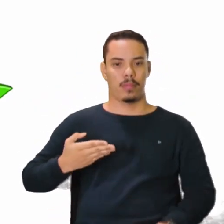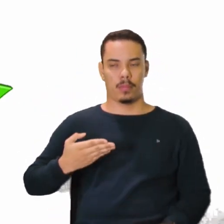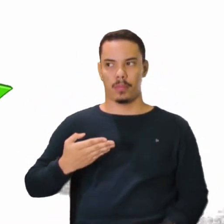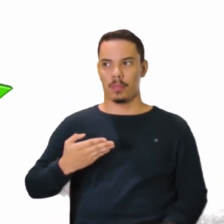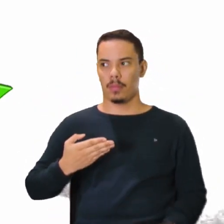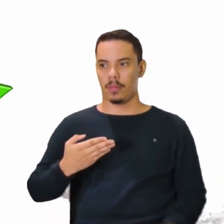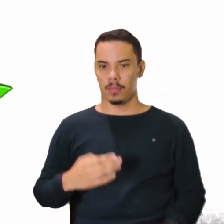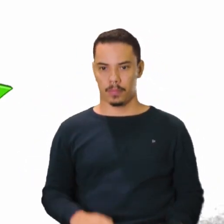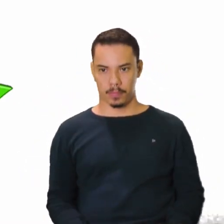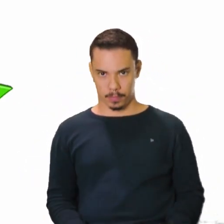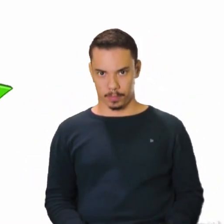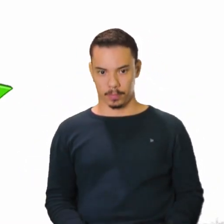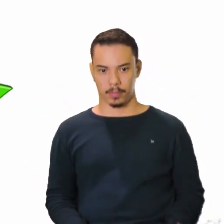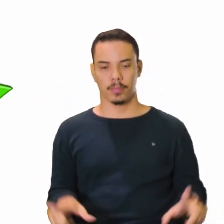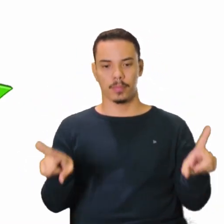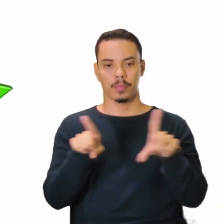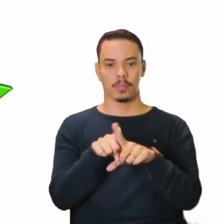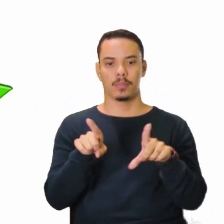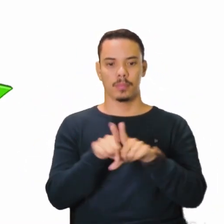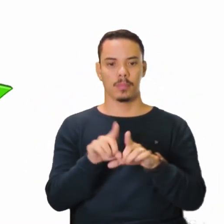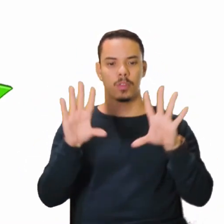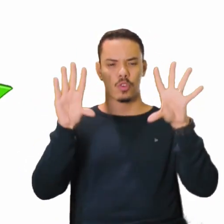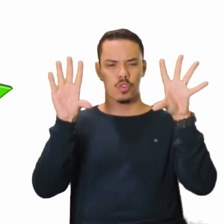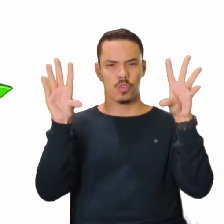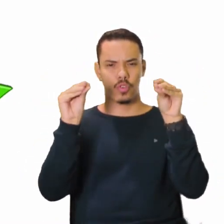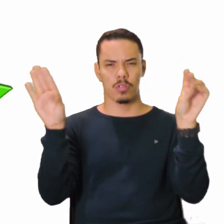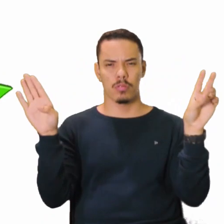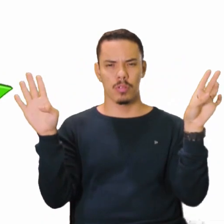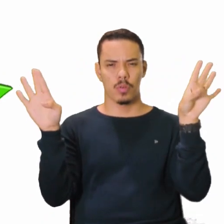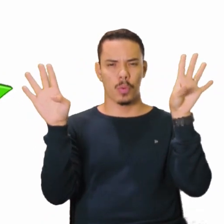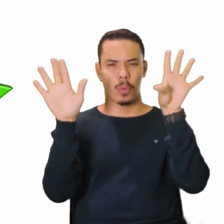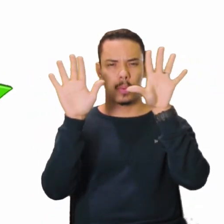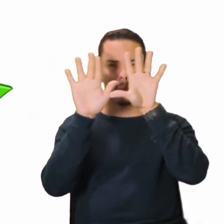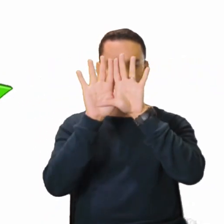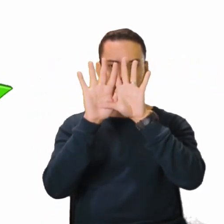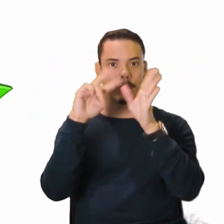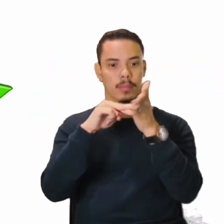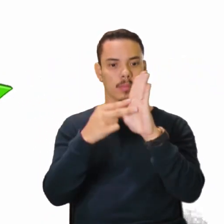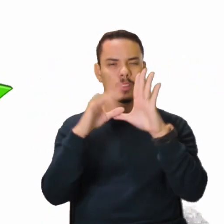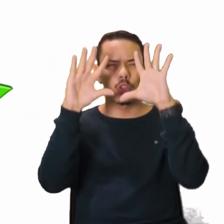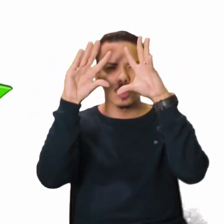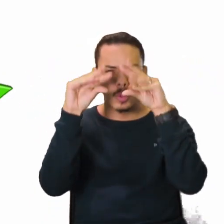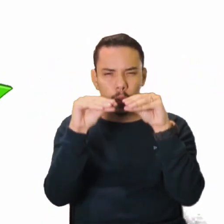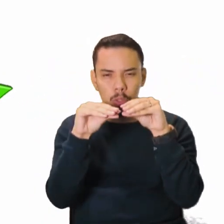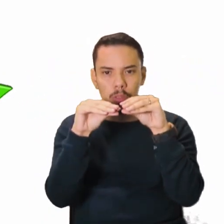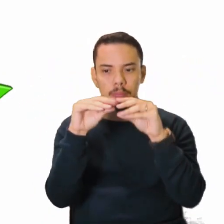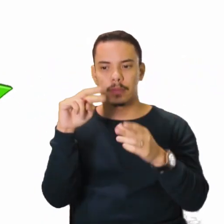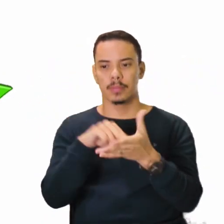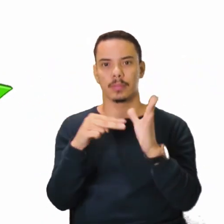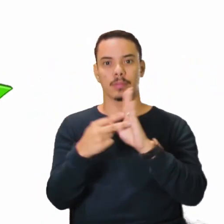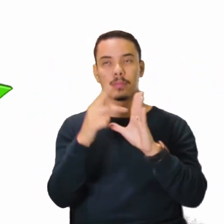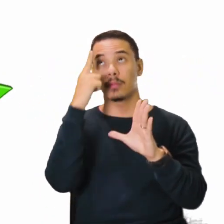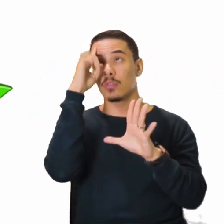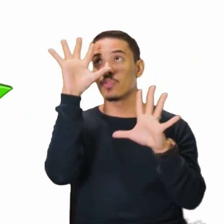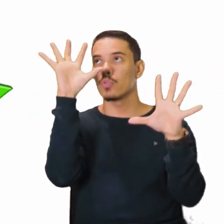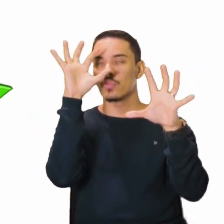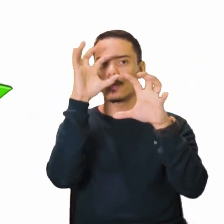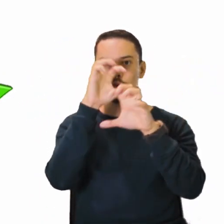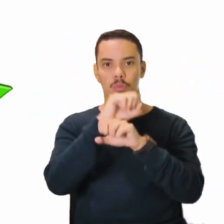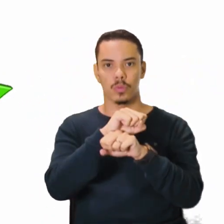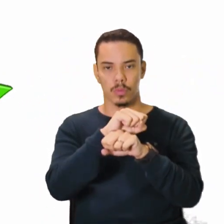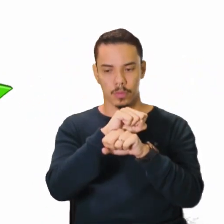céu. As cortinas anoiteceram o meu quarto. O que isso quer dizer? Que ficou